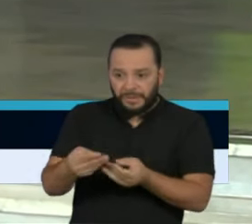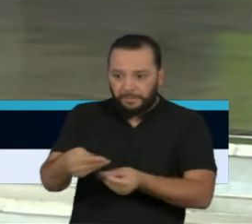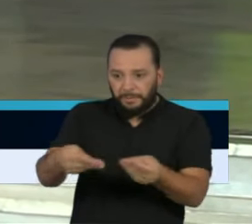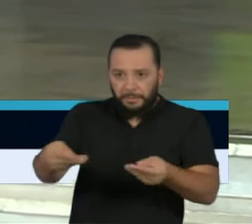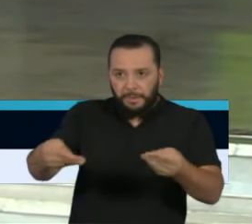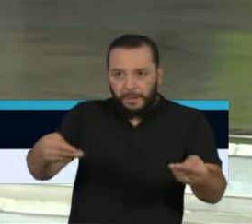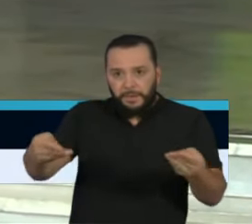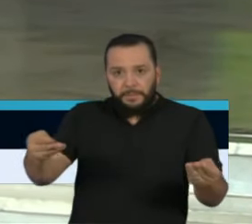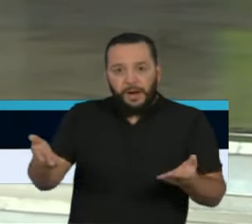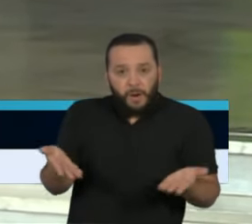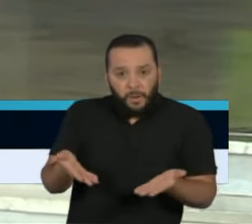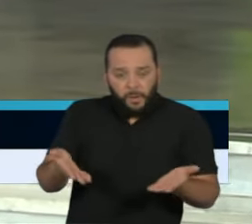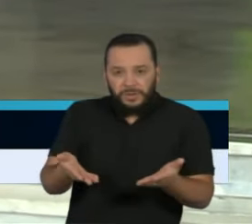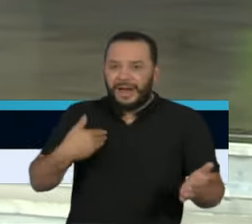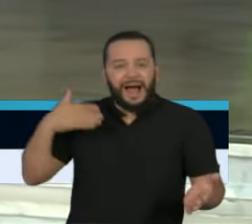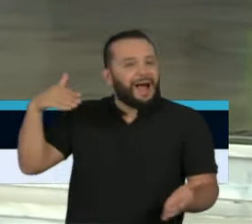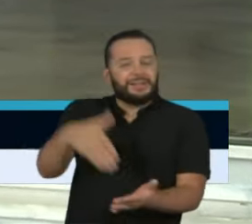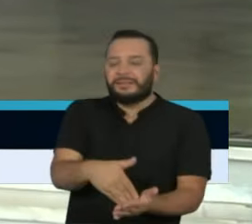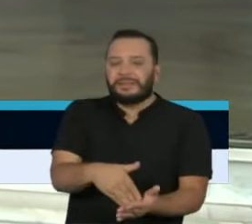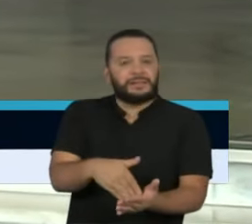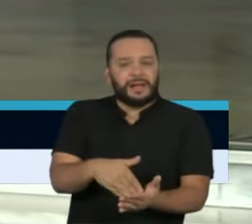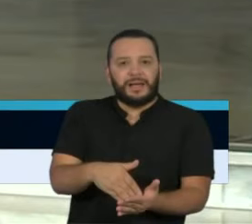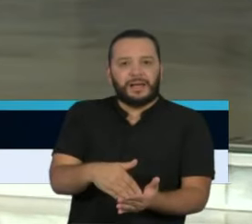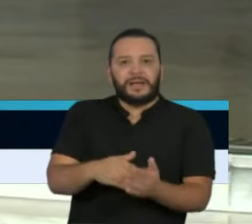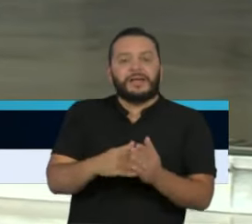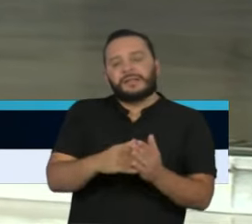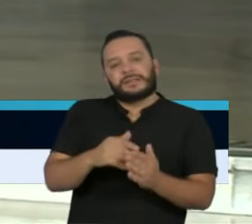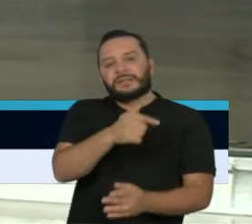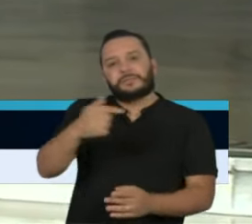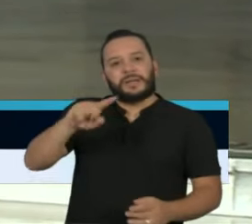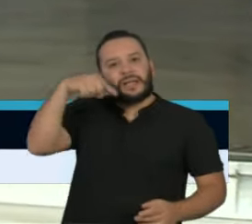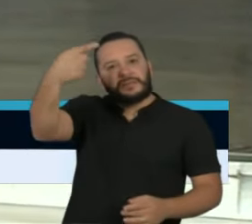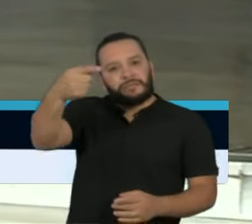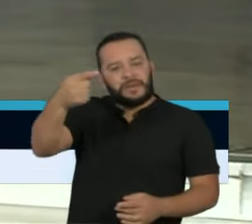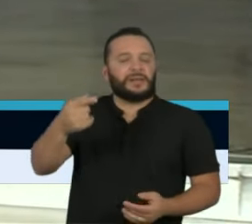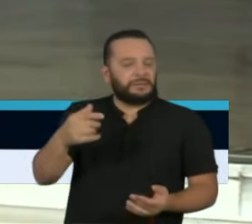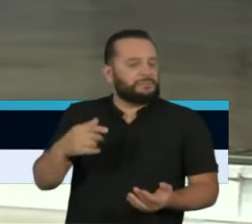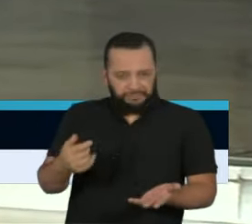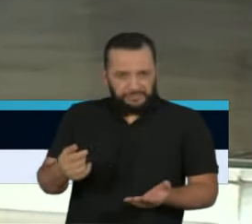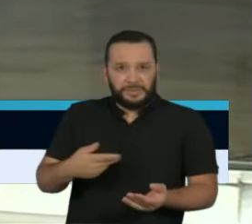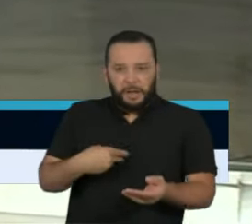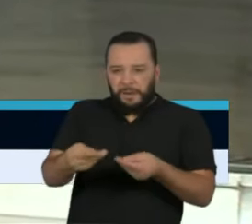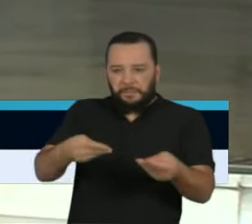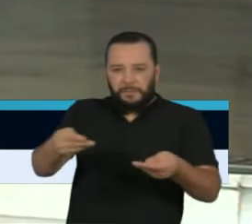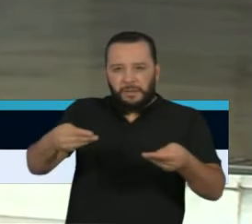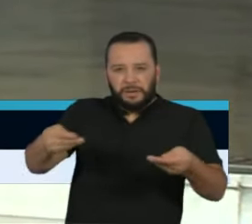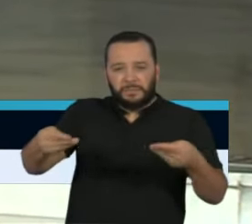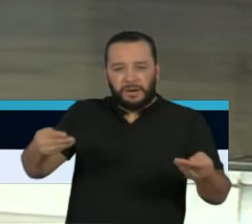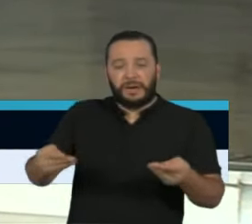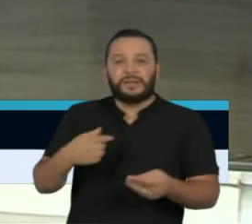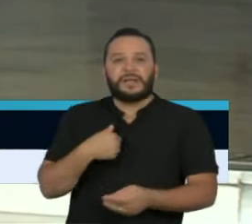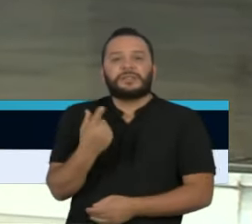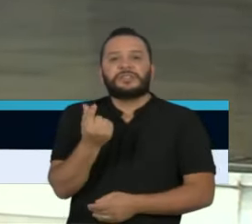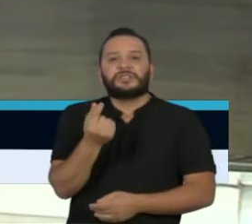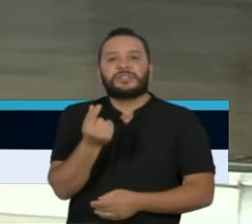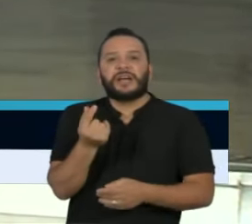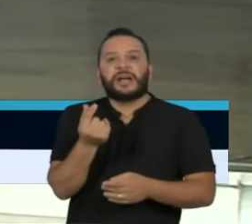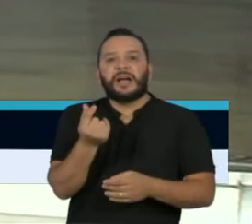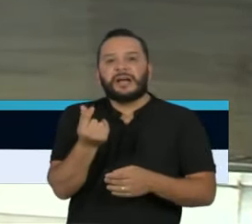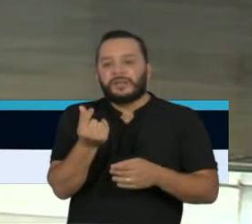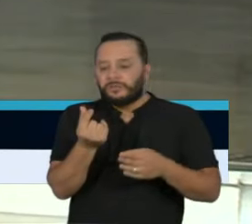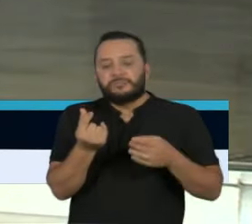fim da semana que vem. O cartão vem com o crédito de R$ 55 para alunos